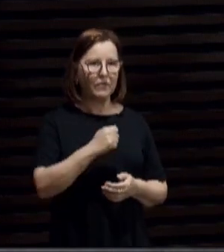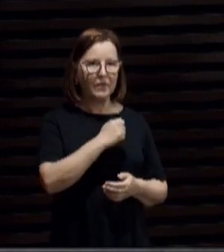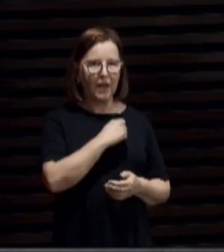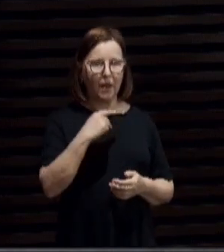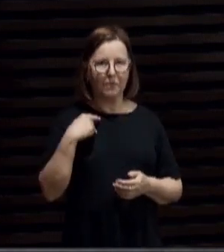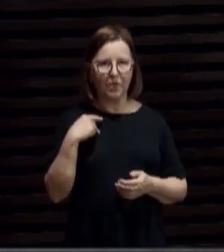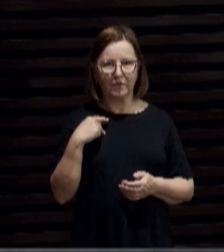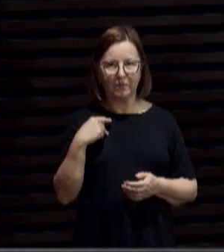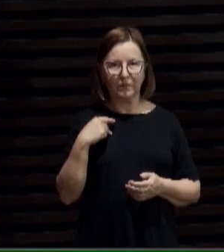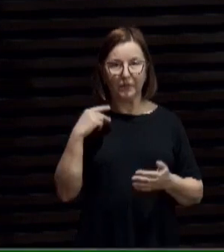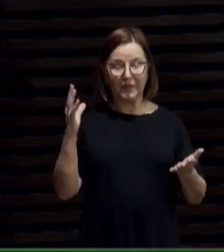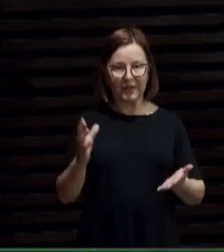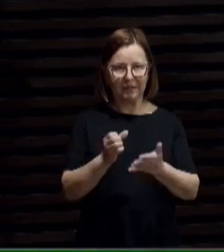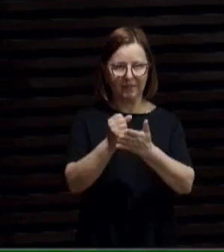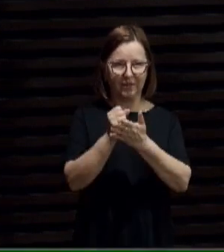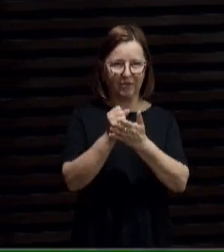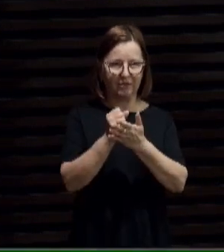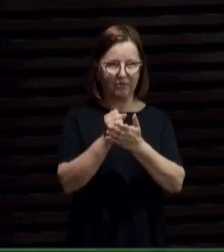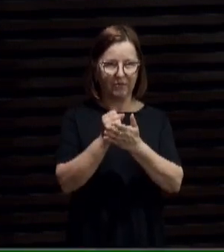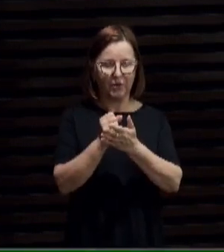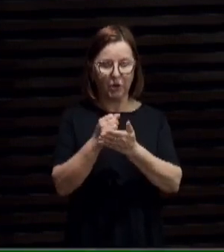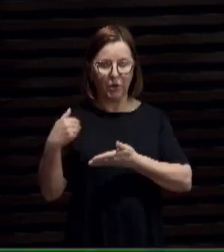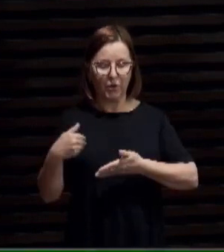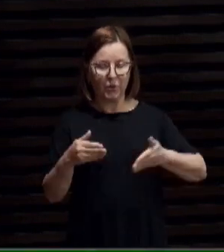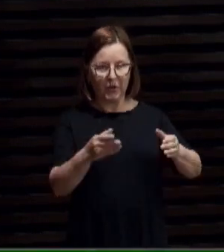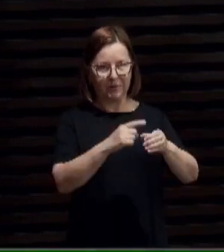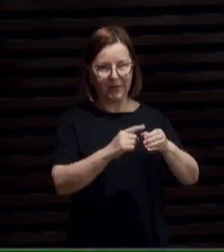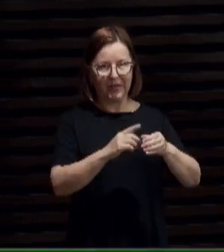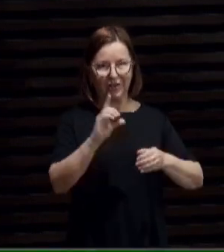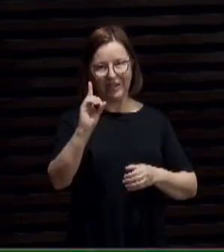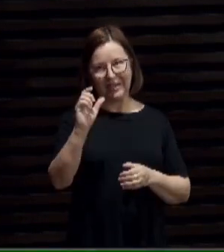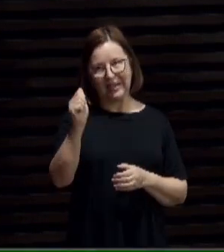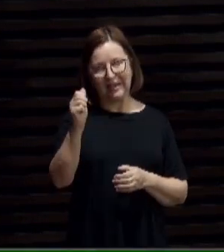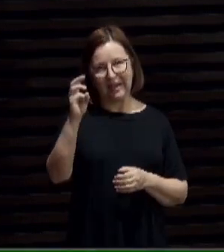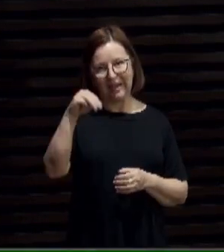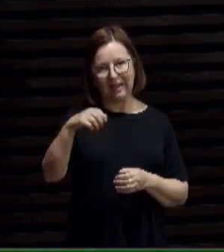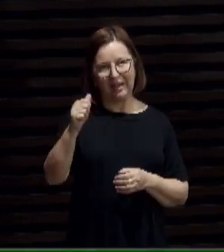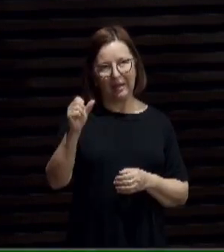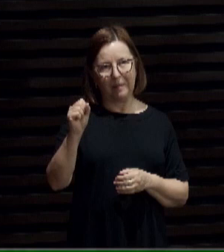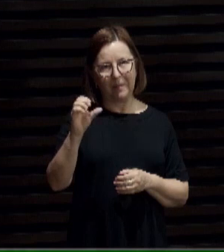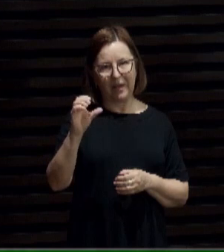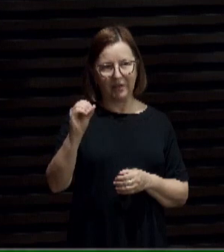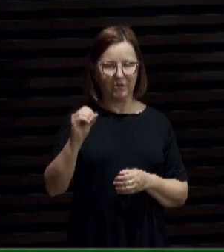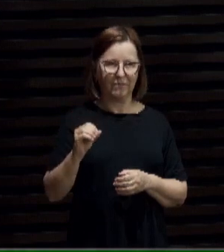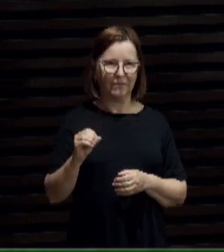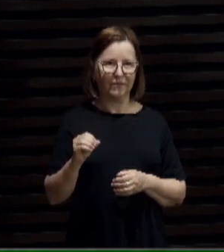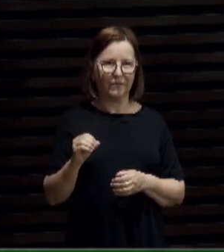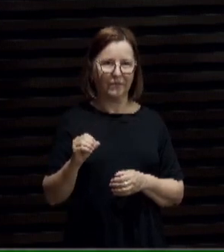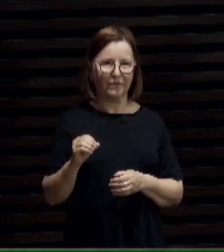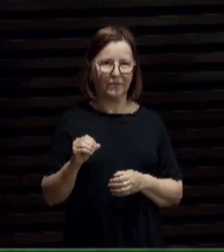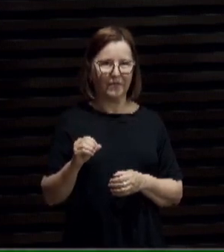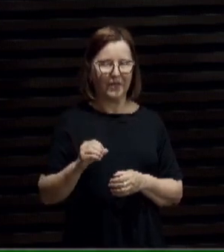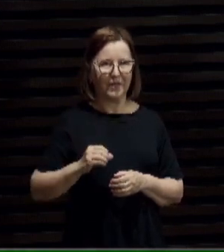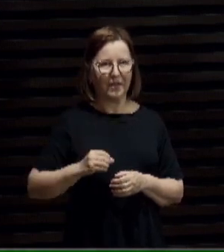foi alcançado no caminho de Damasco, quando ele levava alguma literatura